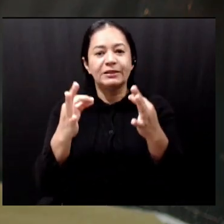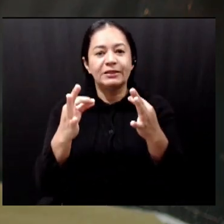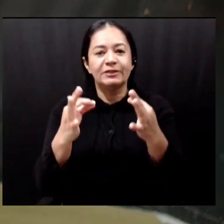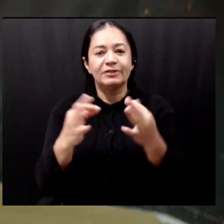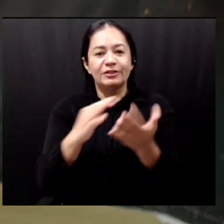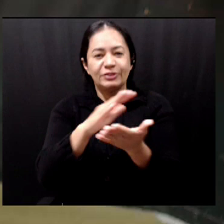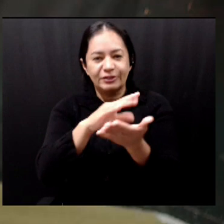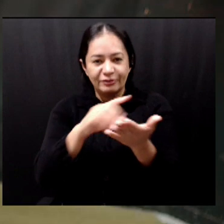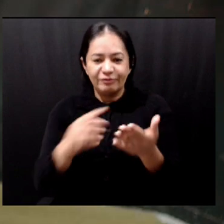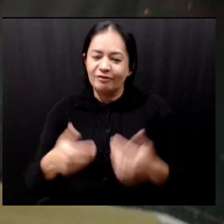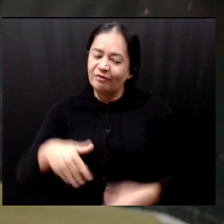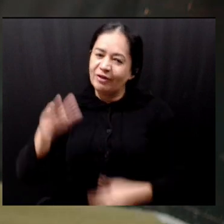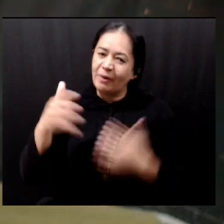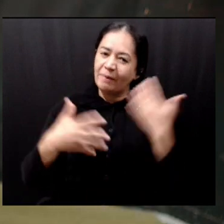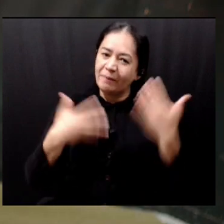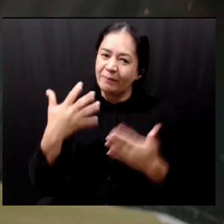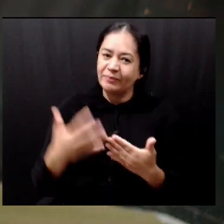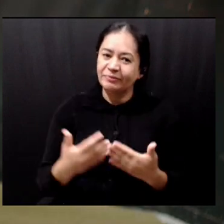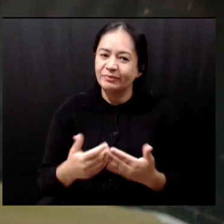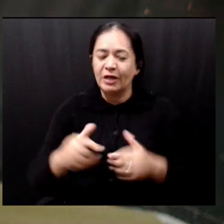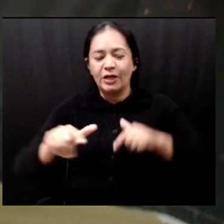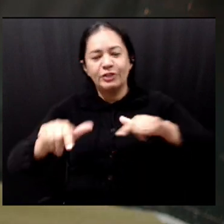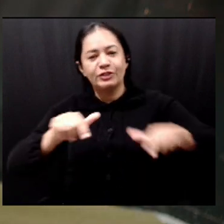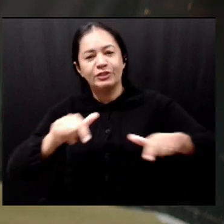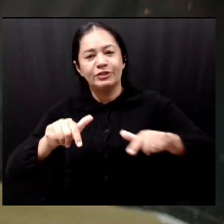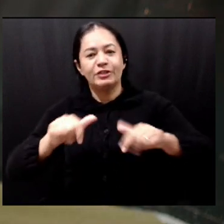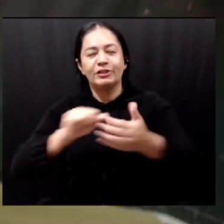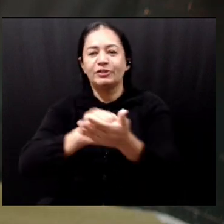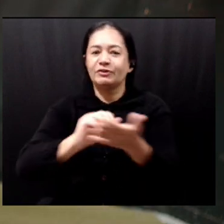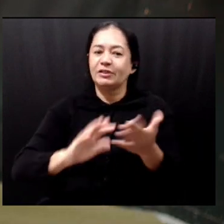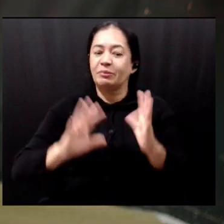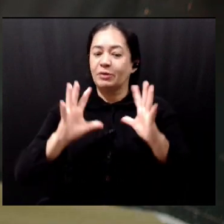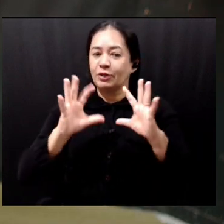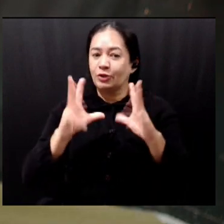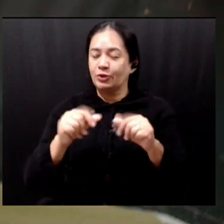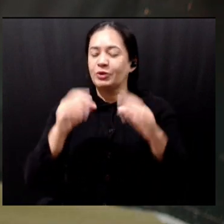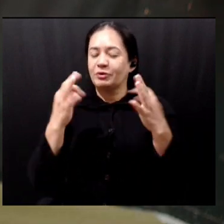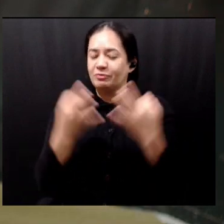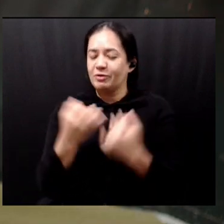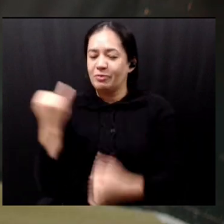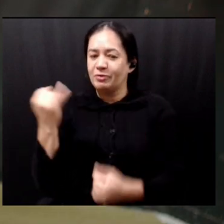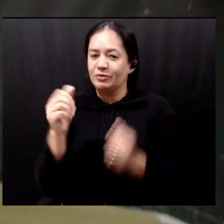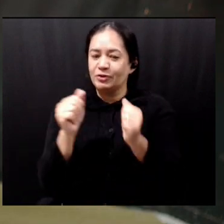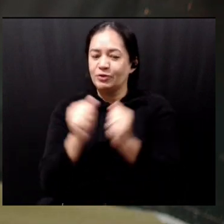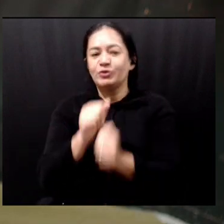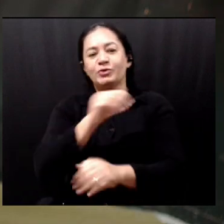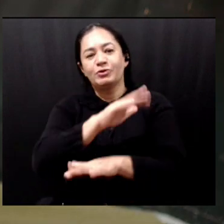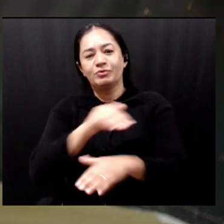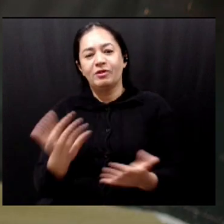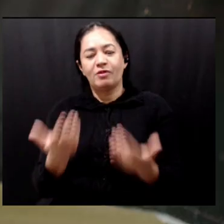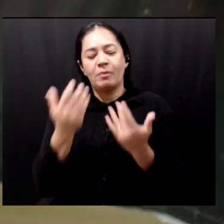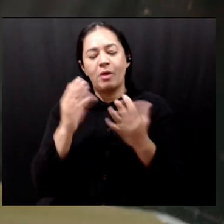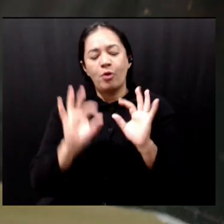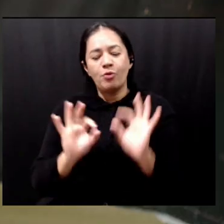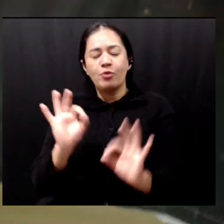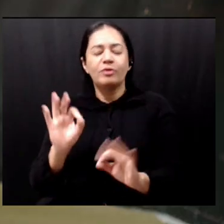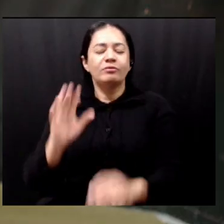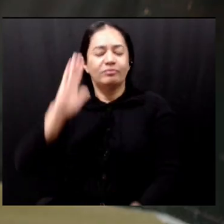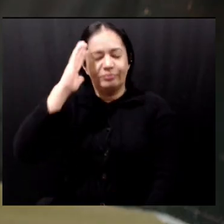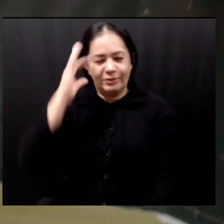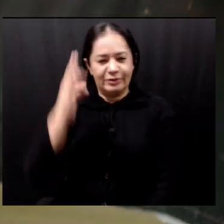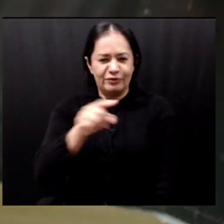tem atividades para toda a família, importante que você vá curtir também com a sua criança. Faça o seu planejamento, tenho certeza que você vai